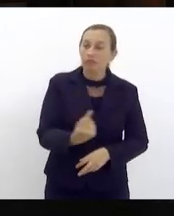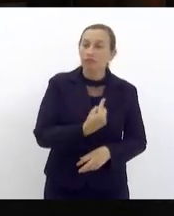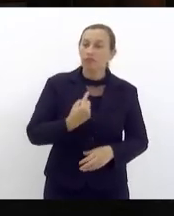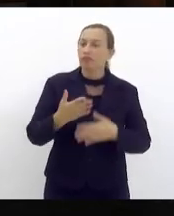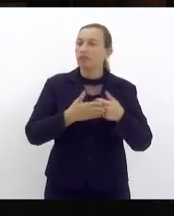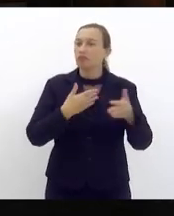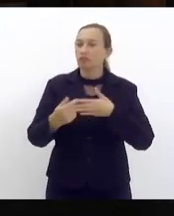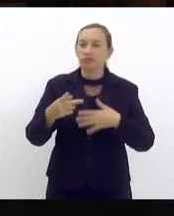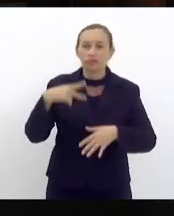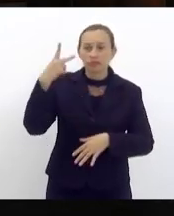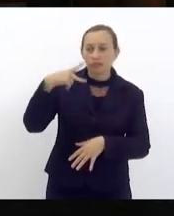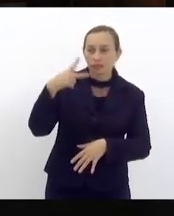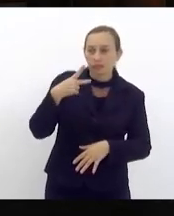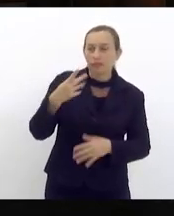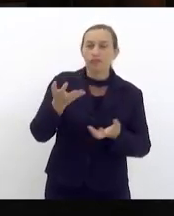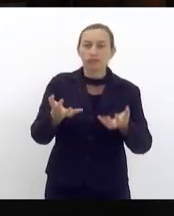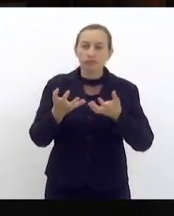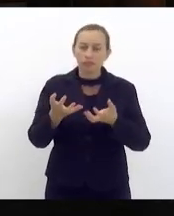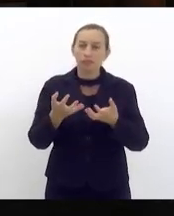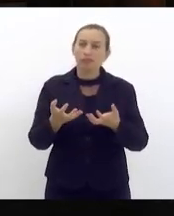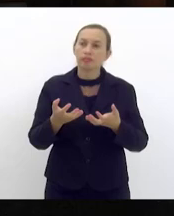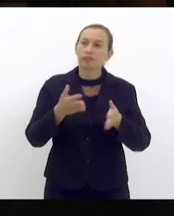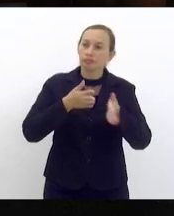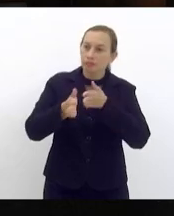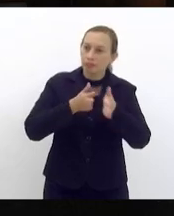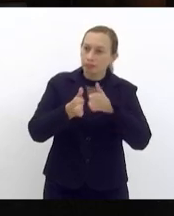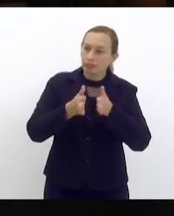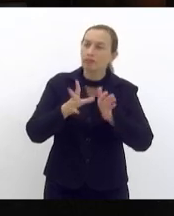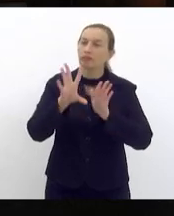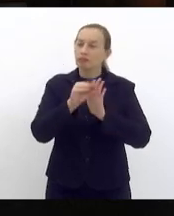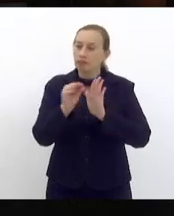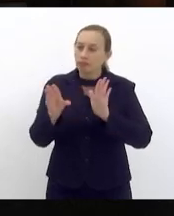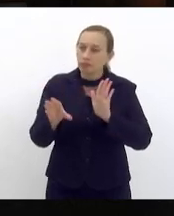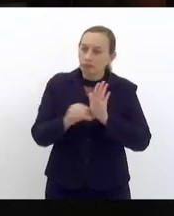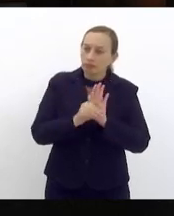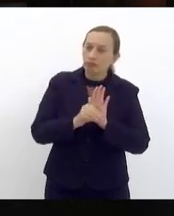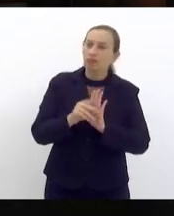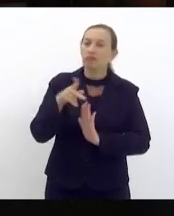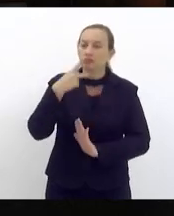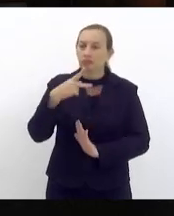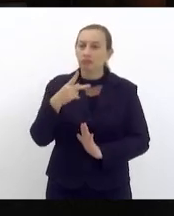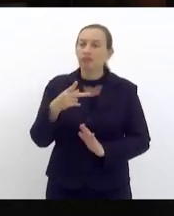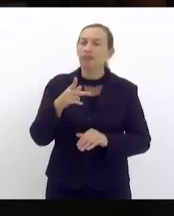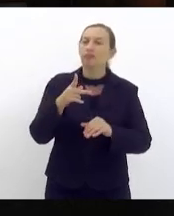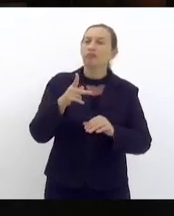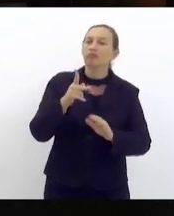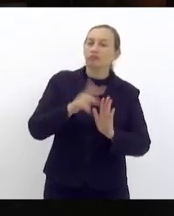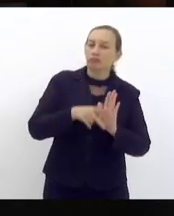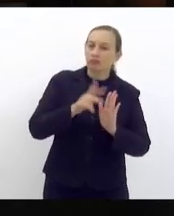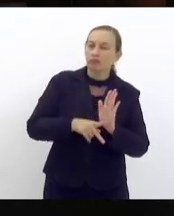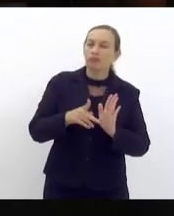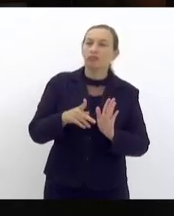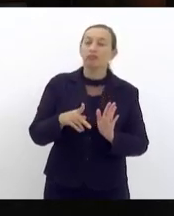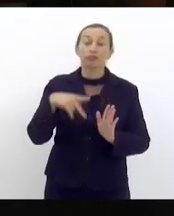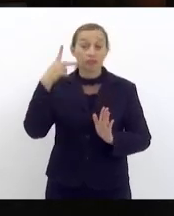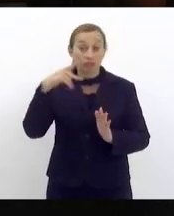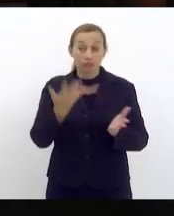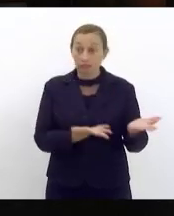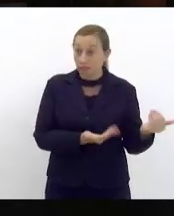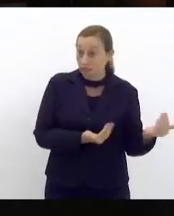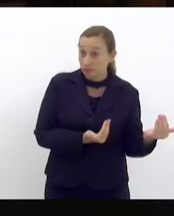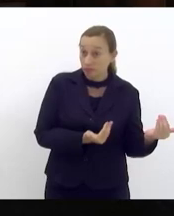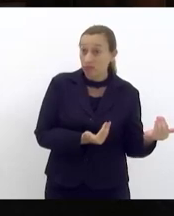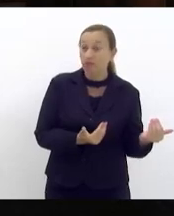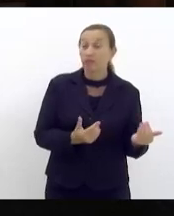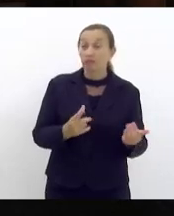qualquer parlamentar que queira que ter acesso a esse conteúdo que falo sobre os projetos dos nossos parlamentares juvenis ao